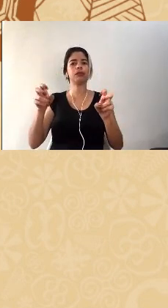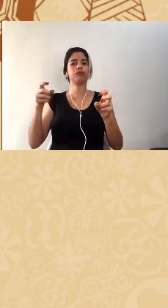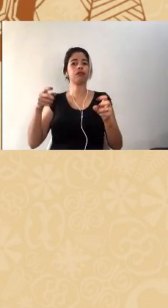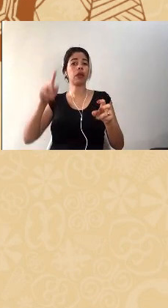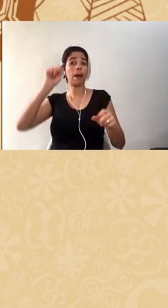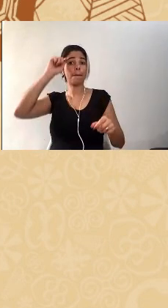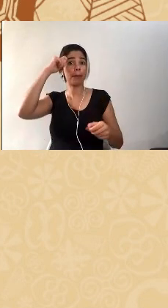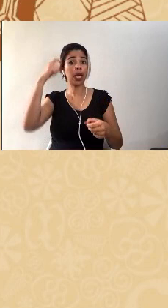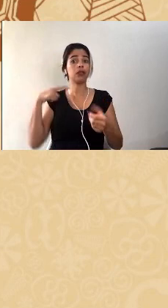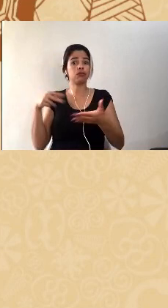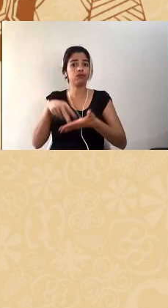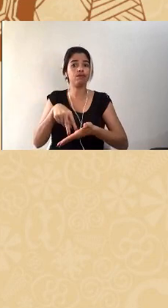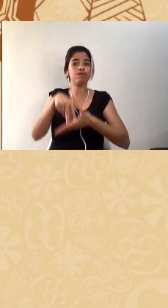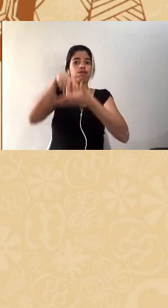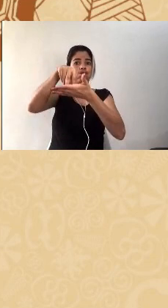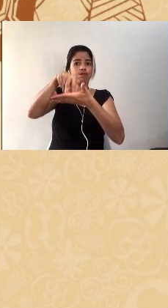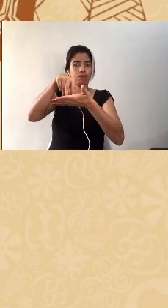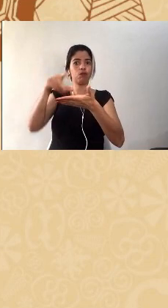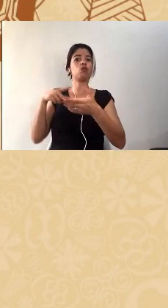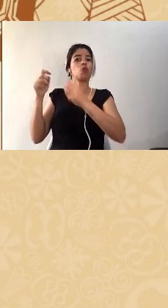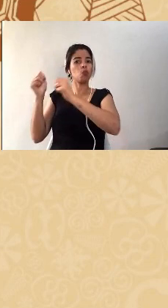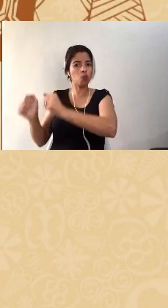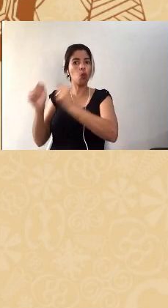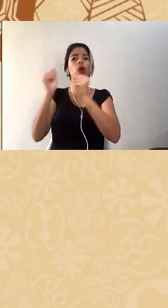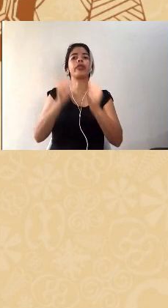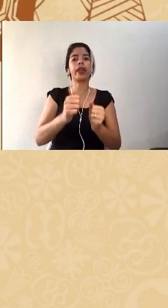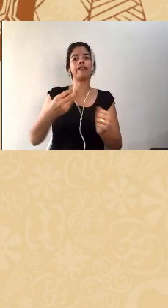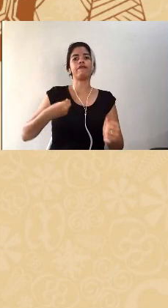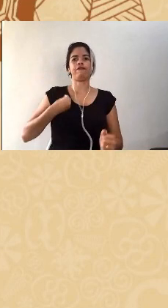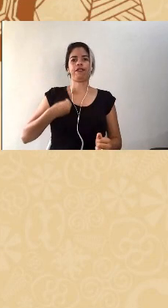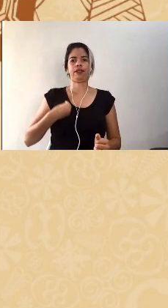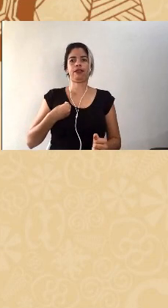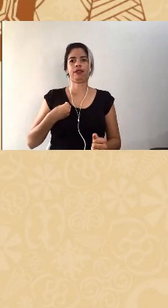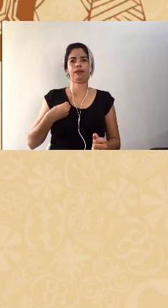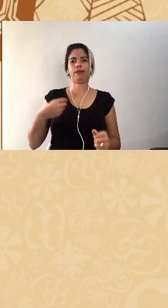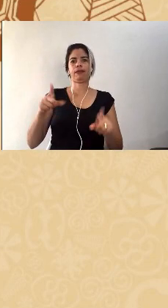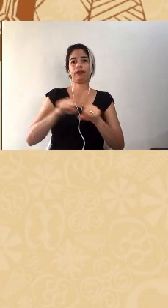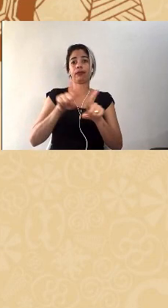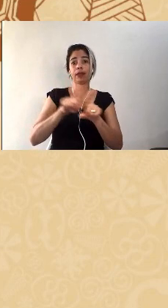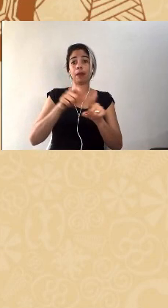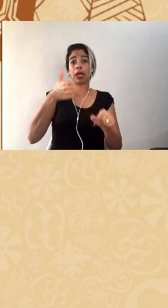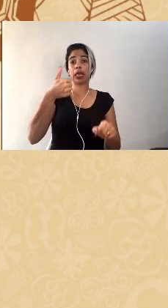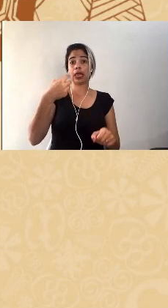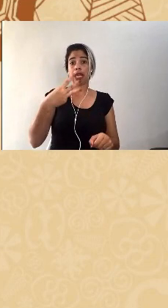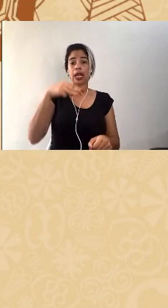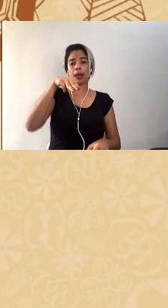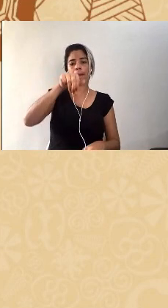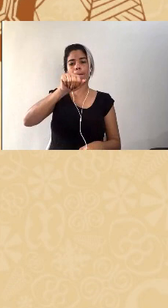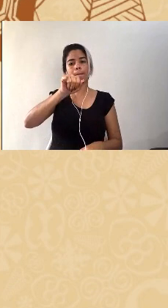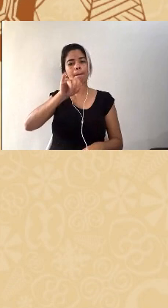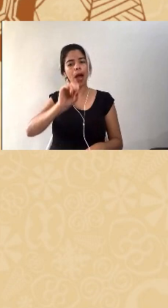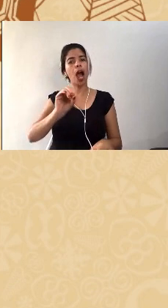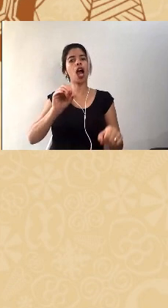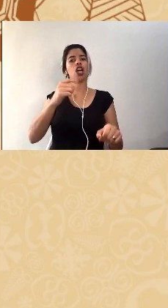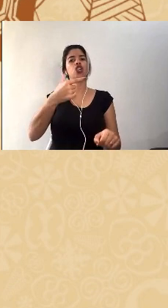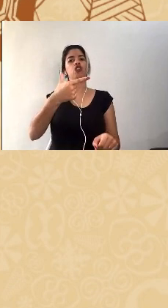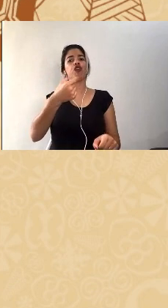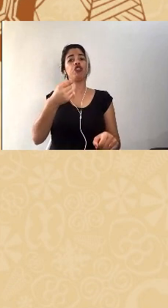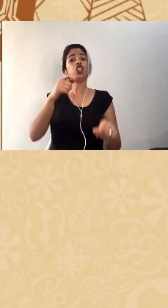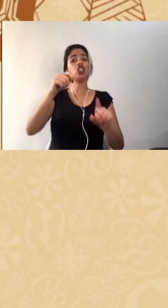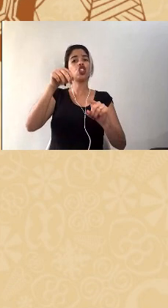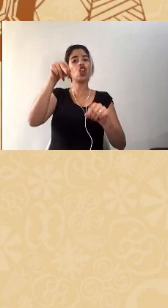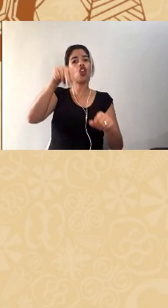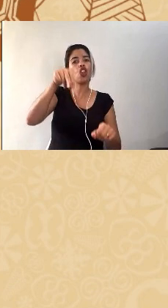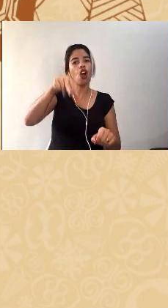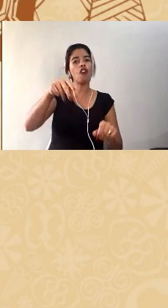Vão problematizar o 13 de maio, vão, né, instituir aí o 20 de novembro como Dia Nacional da Consciência